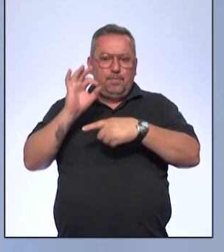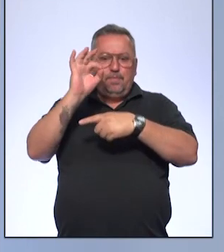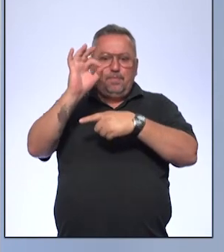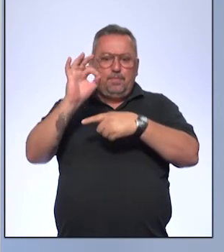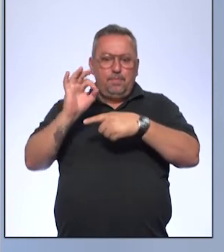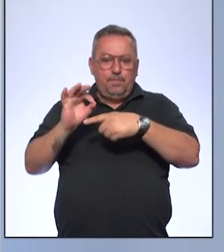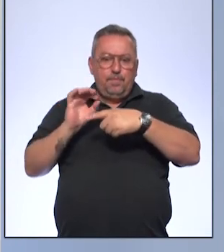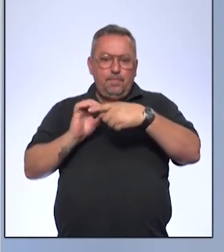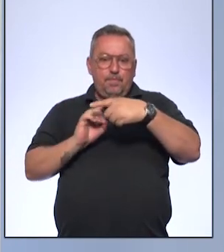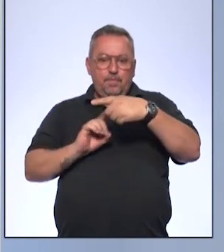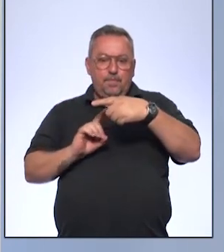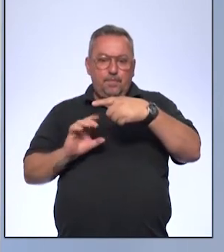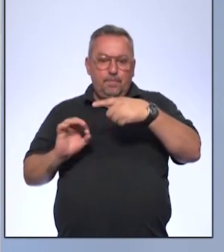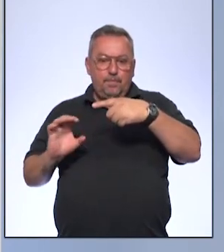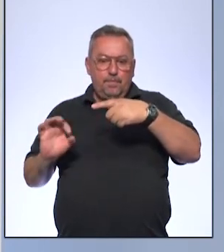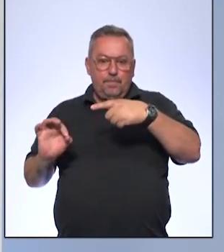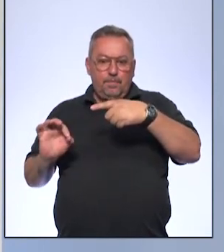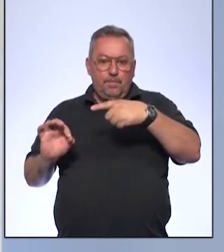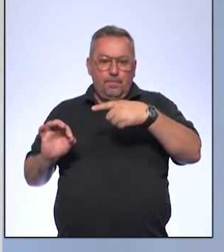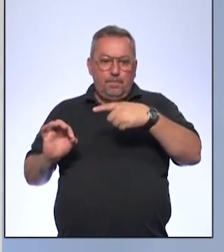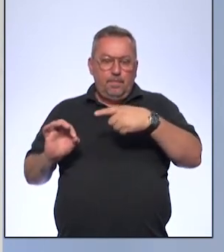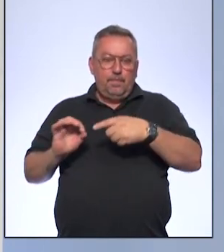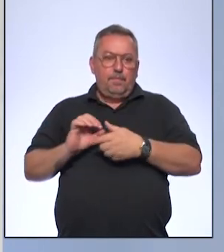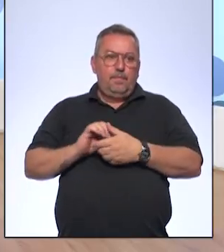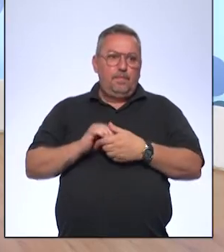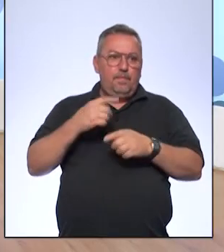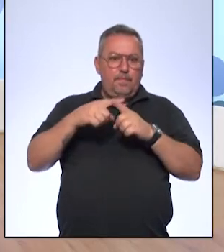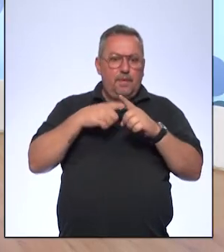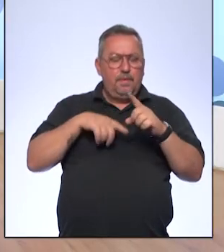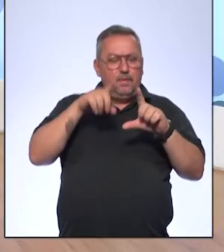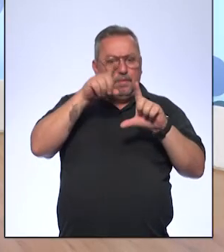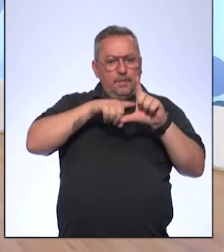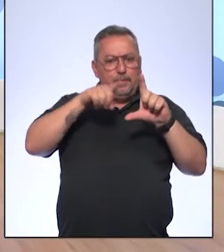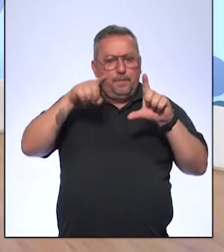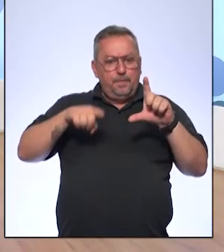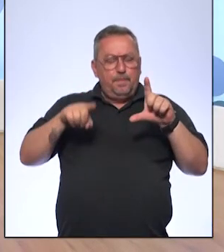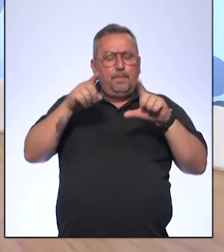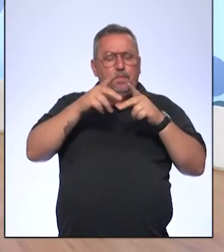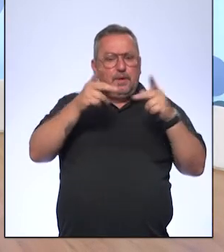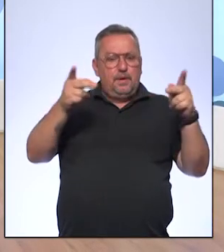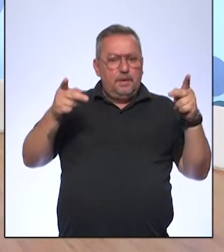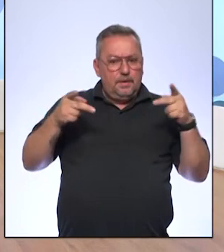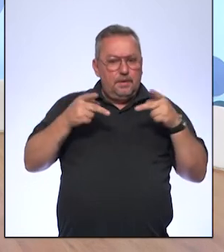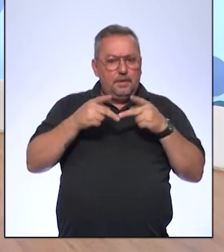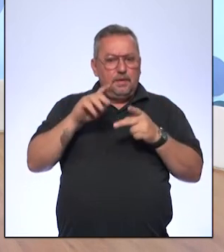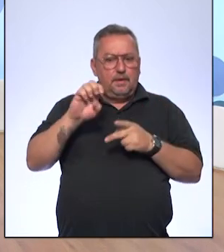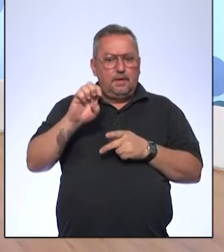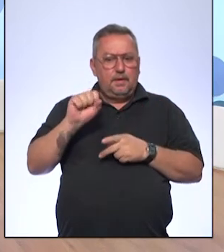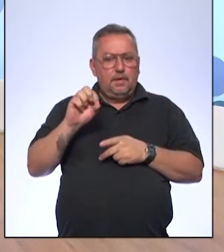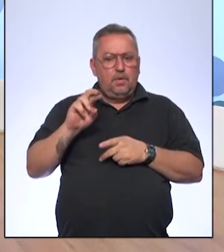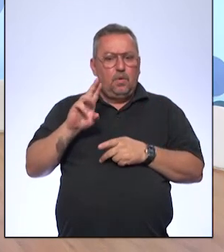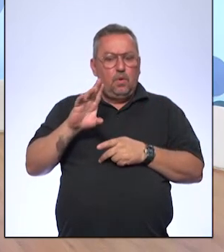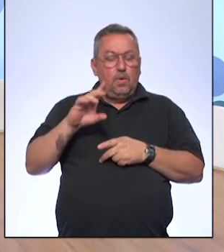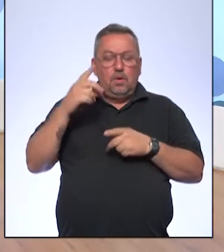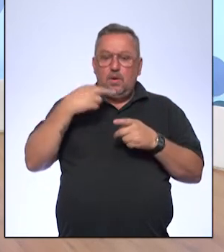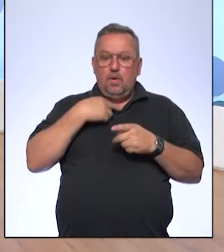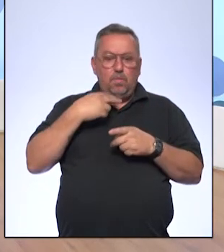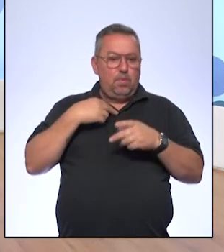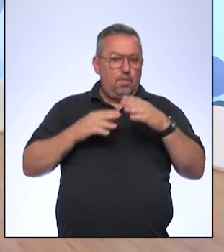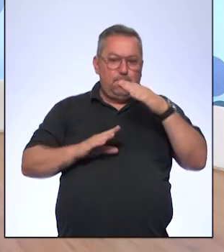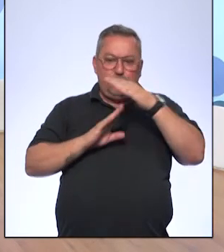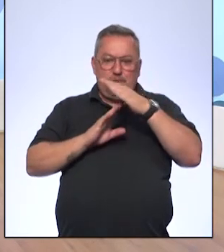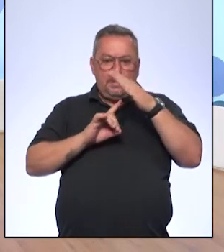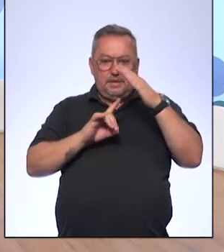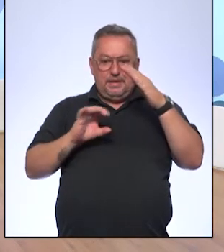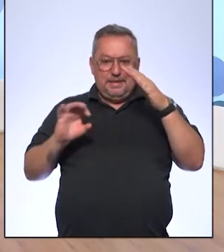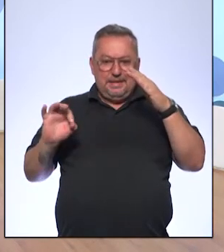a porcentagem. Sim, até porque, se tratando de um gráfico de setor, a gente tem que ter essa totalidade e não pode ultrapassar,